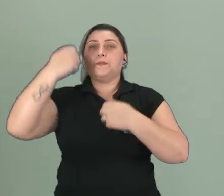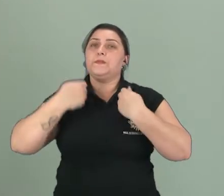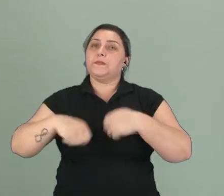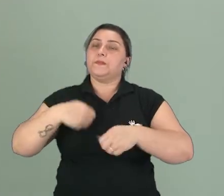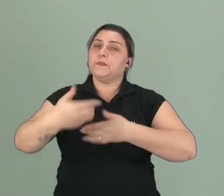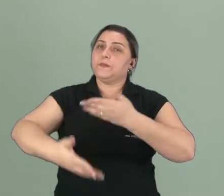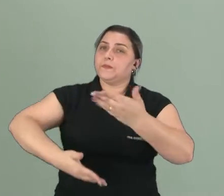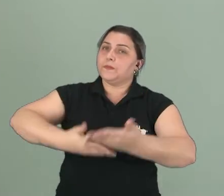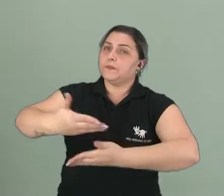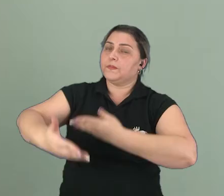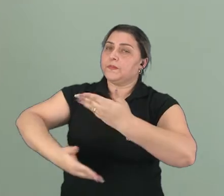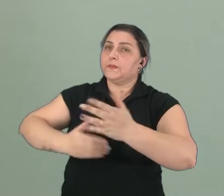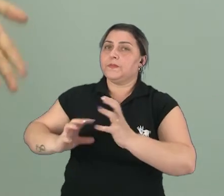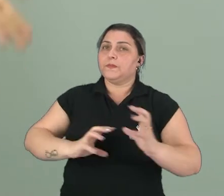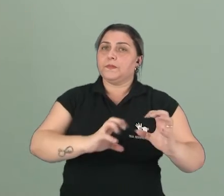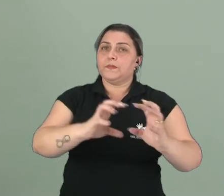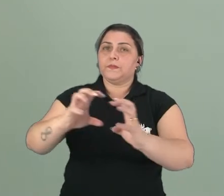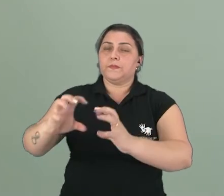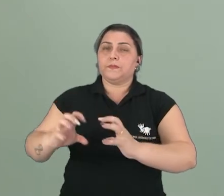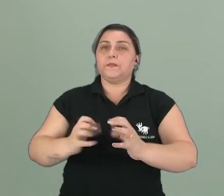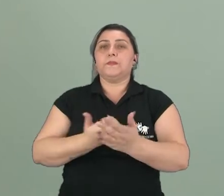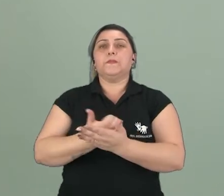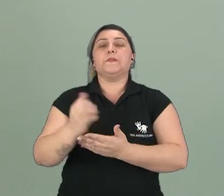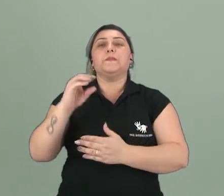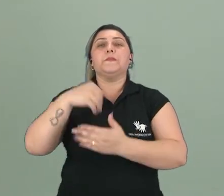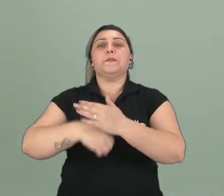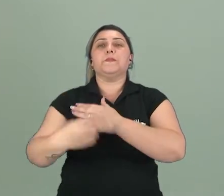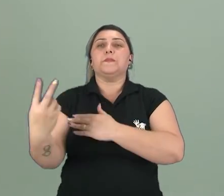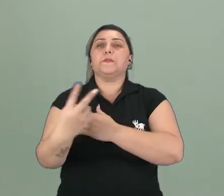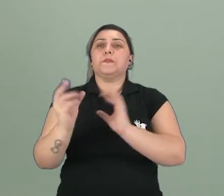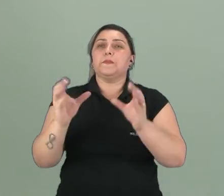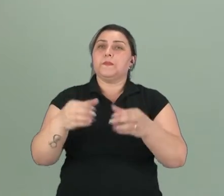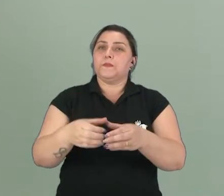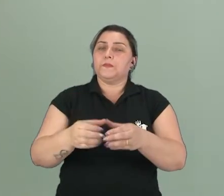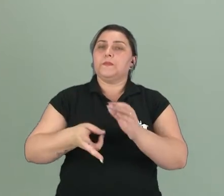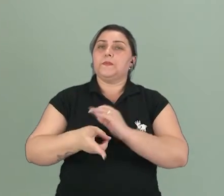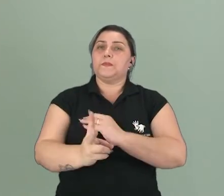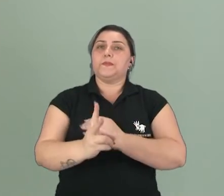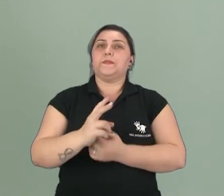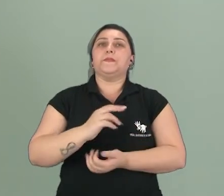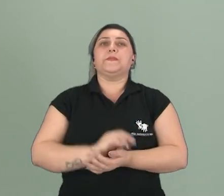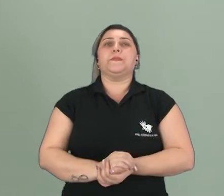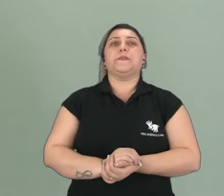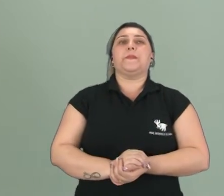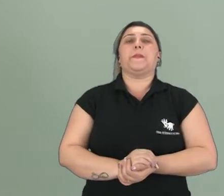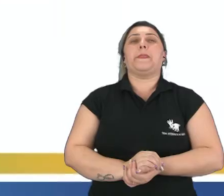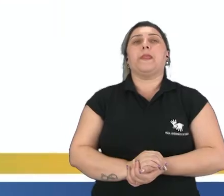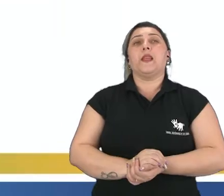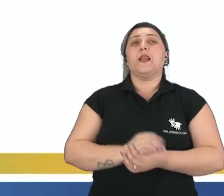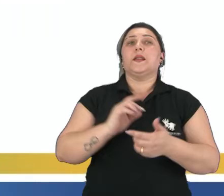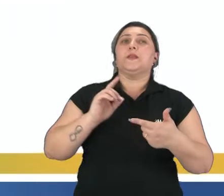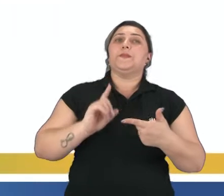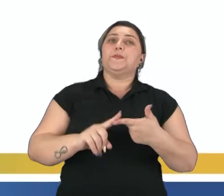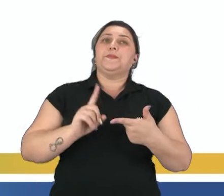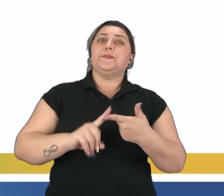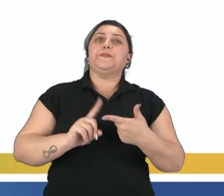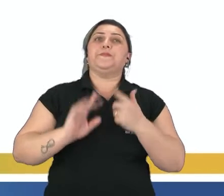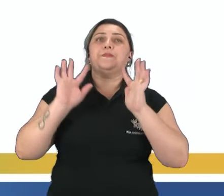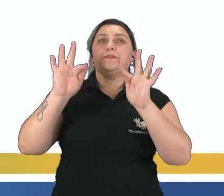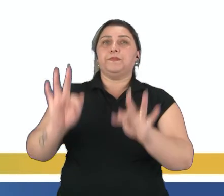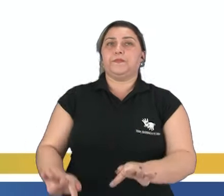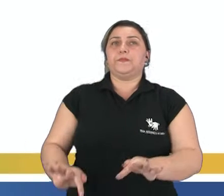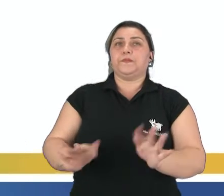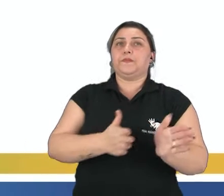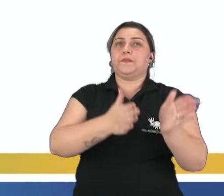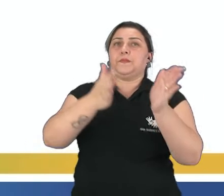mediar esses conflitos e essas ações dentro desses dois principais grupos. Continuando, ali no segundo parágrafo. Ao